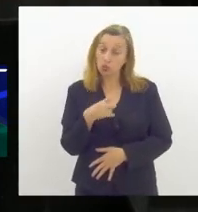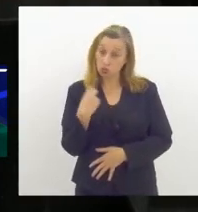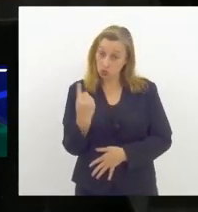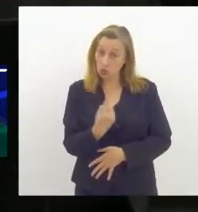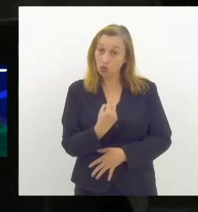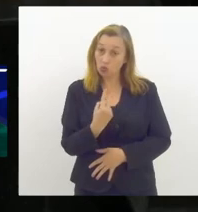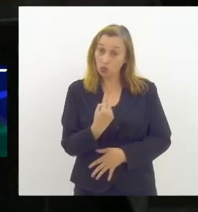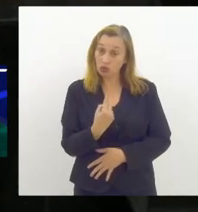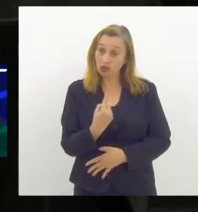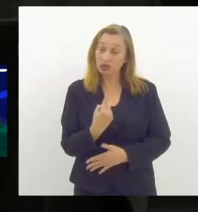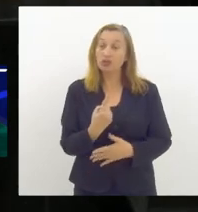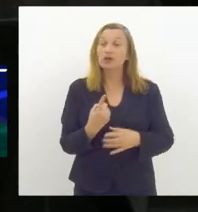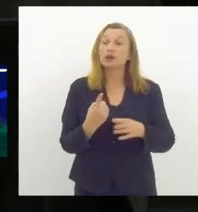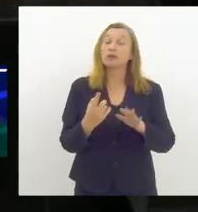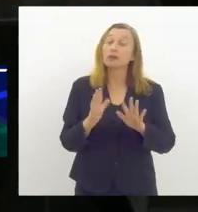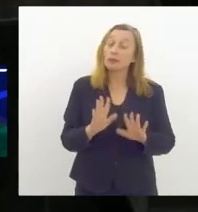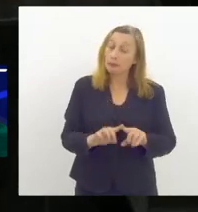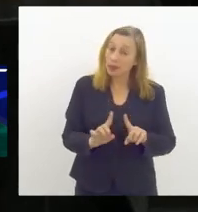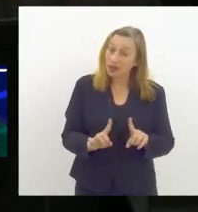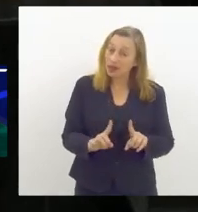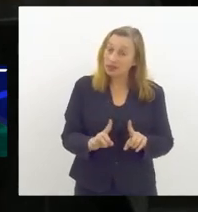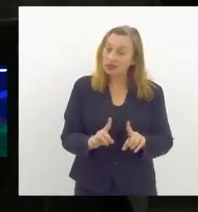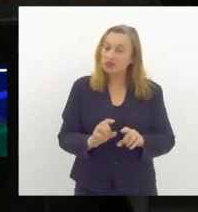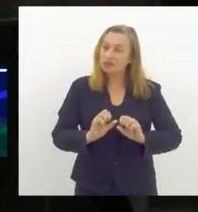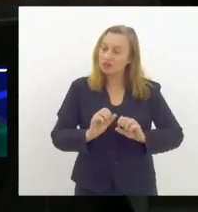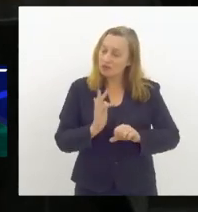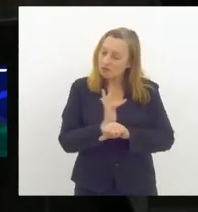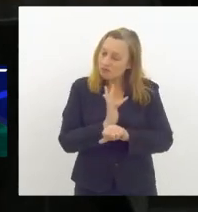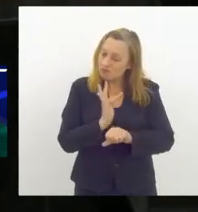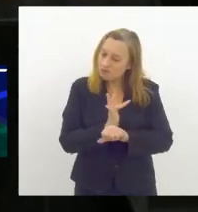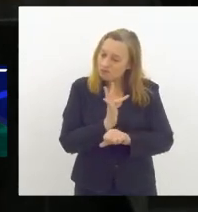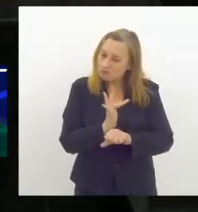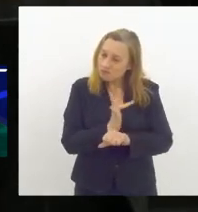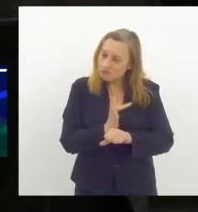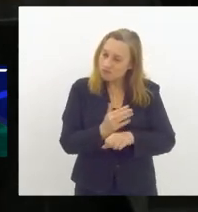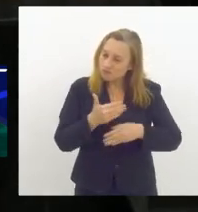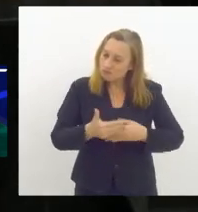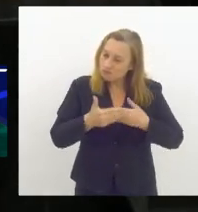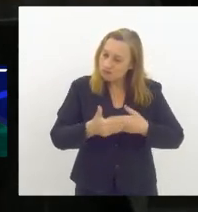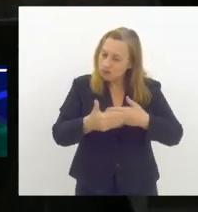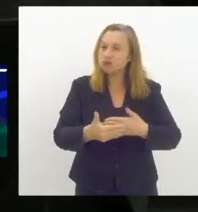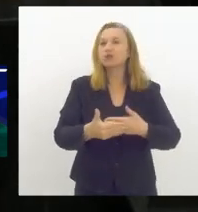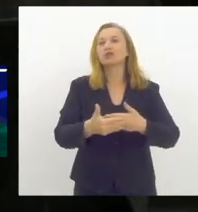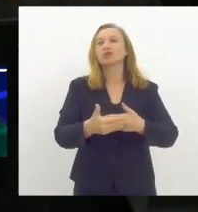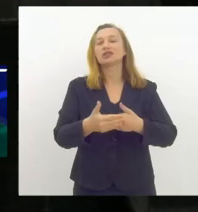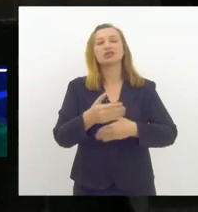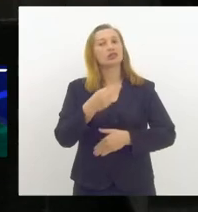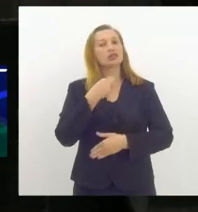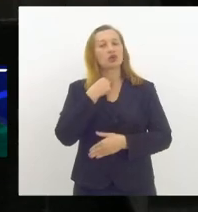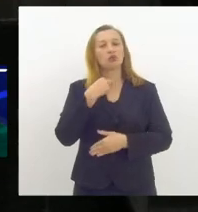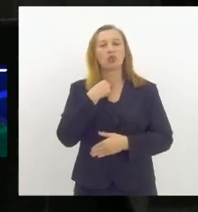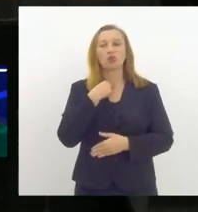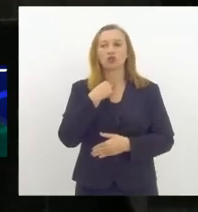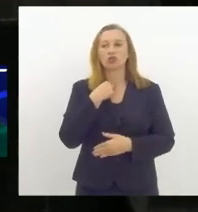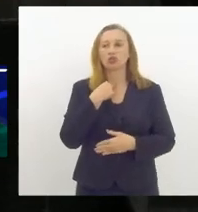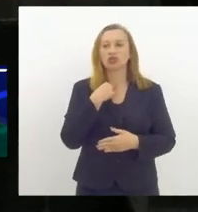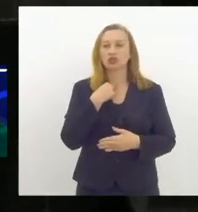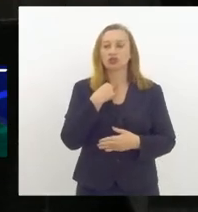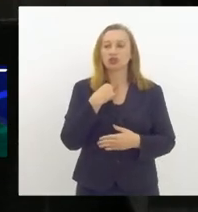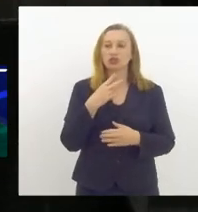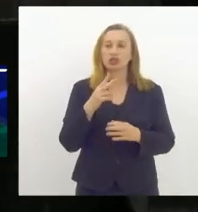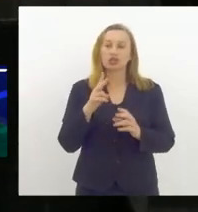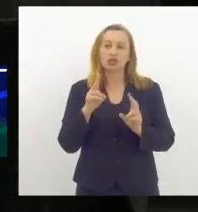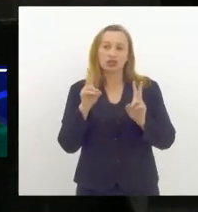somos poucos mas vamos resistir e avançar não pode ficar nesse